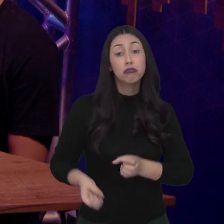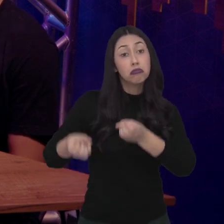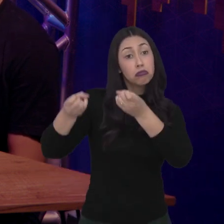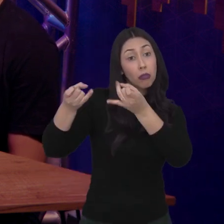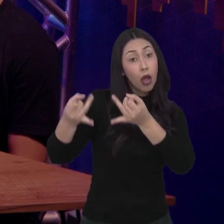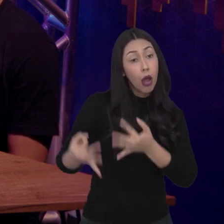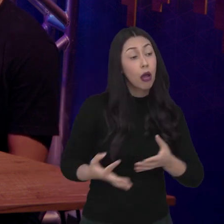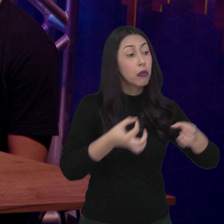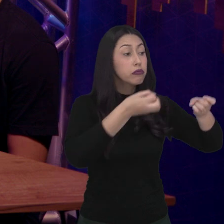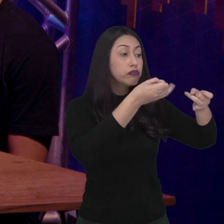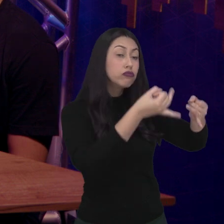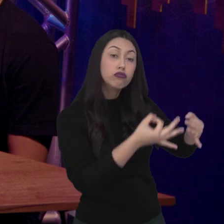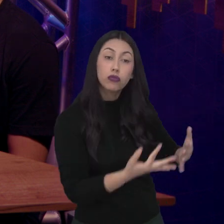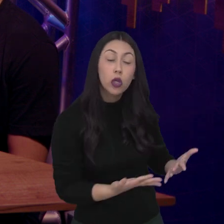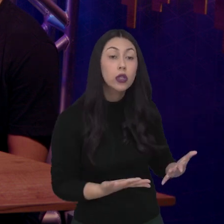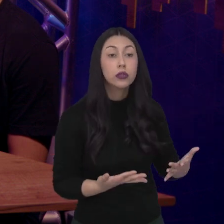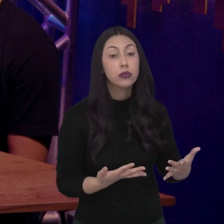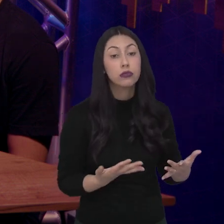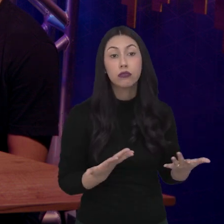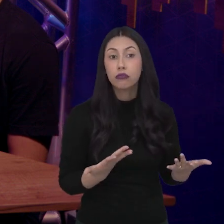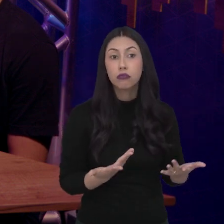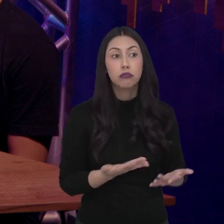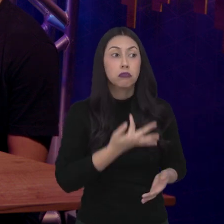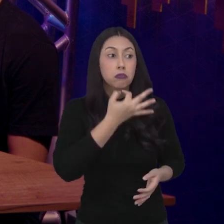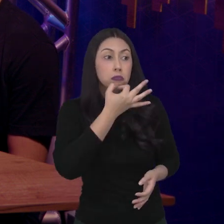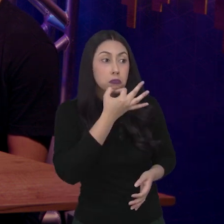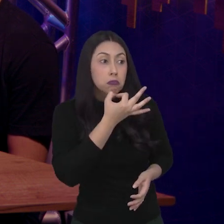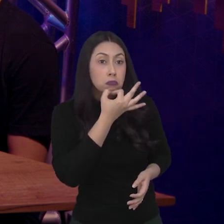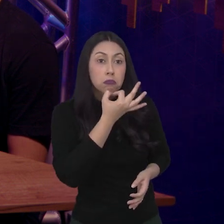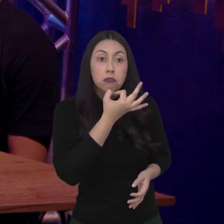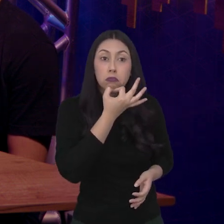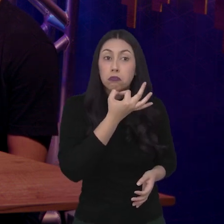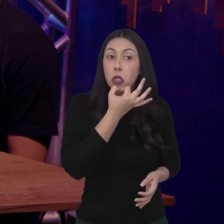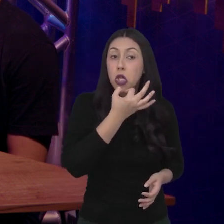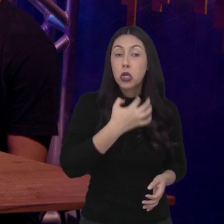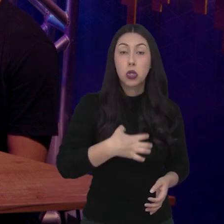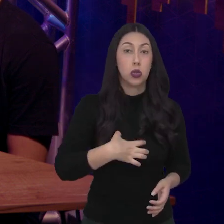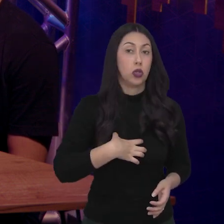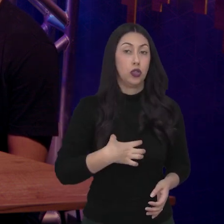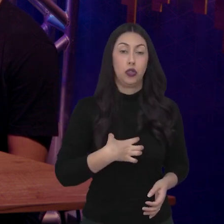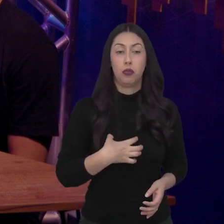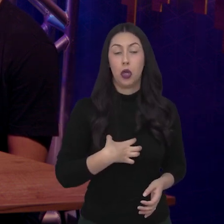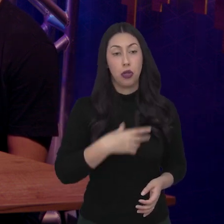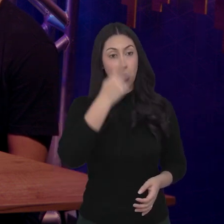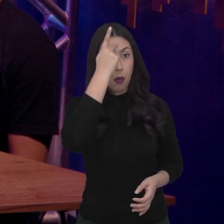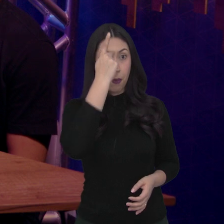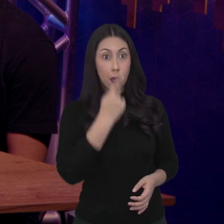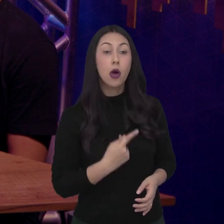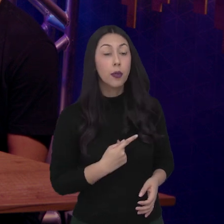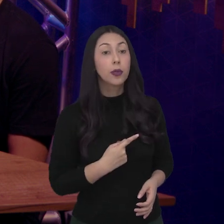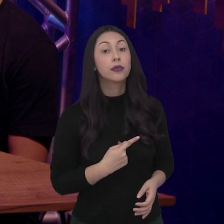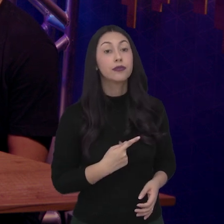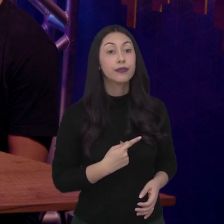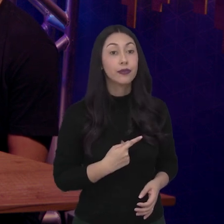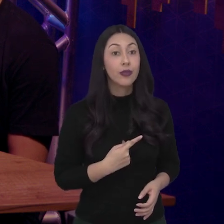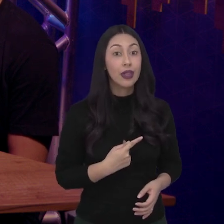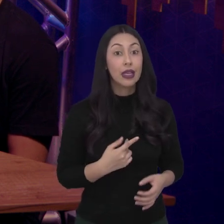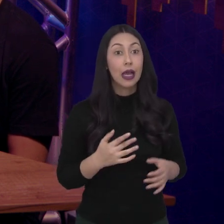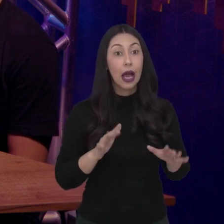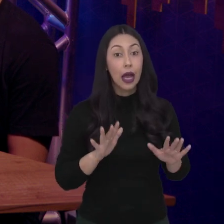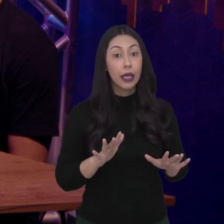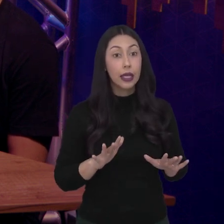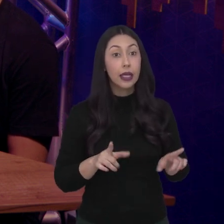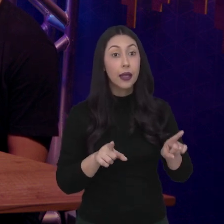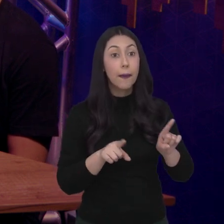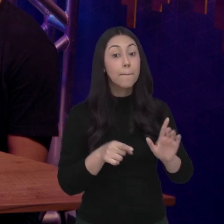né, dando notas, enfim, falando ali o que elas mesmas sentiam sobre elas nessas competências. Uma delas